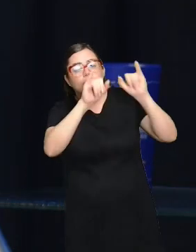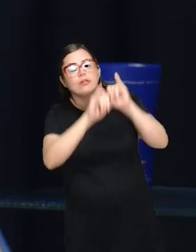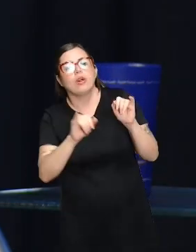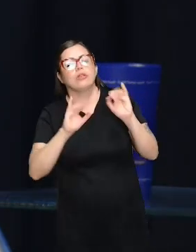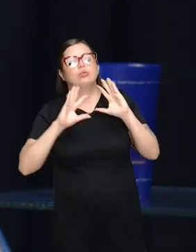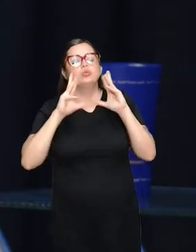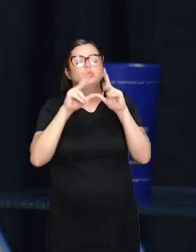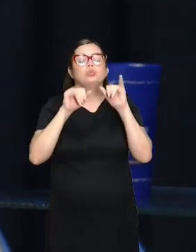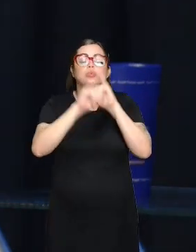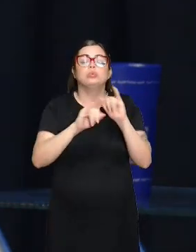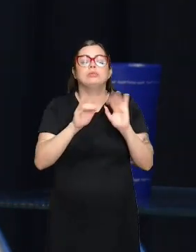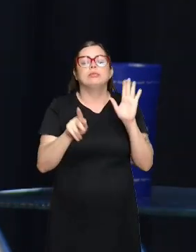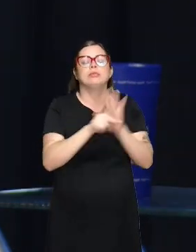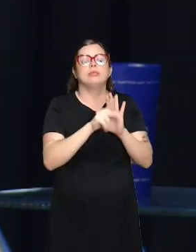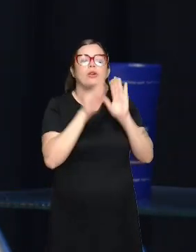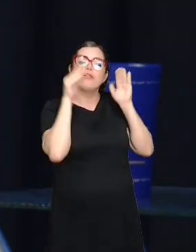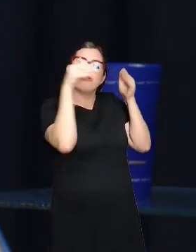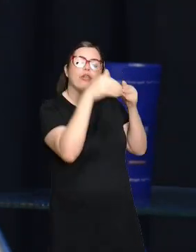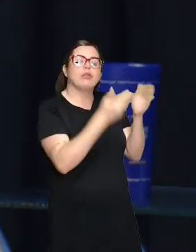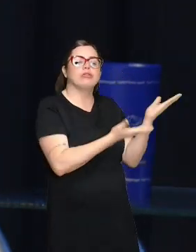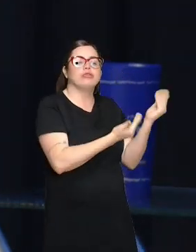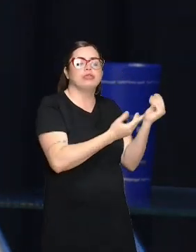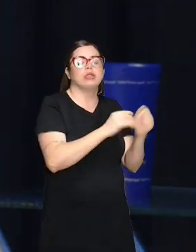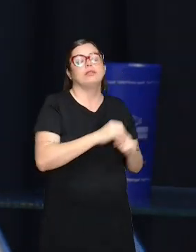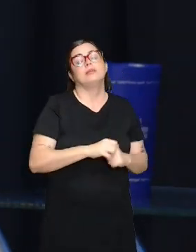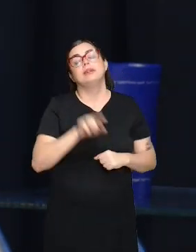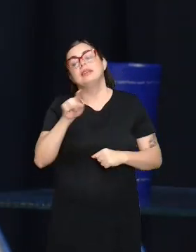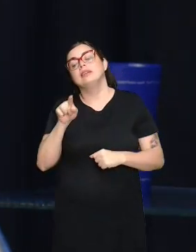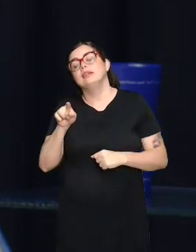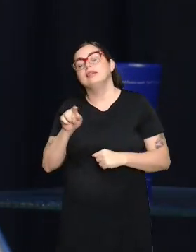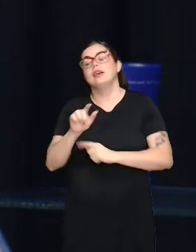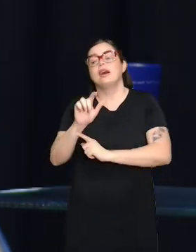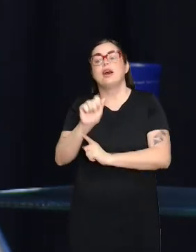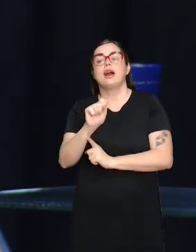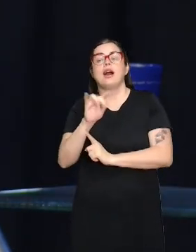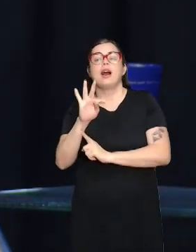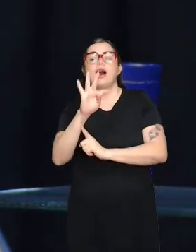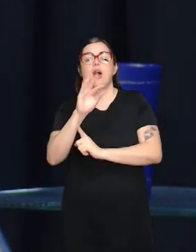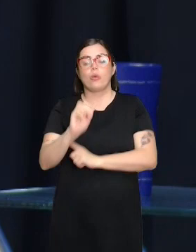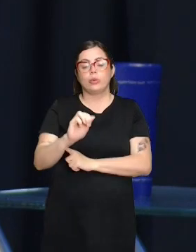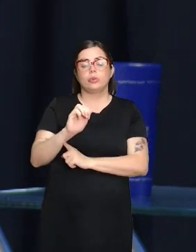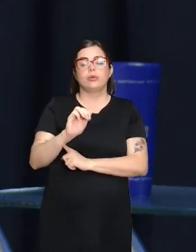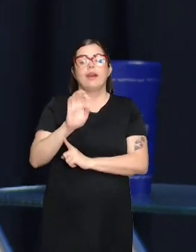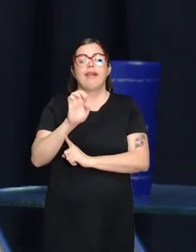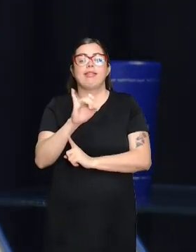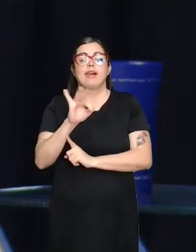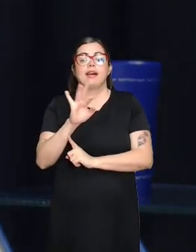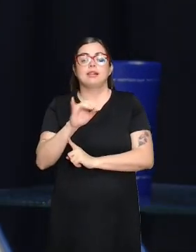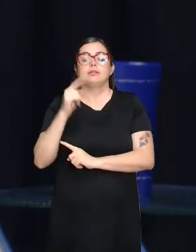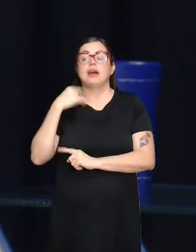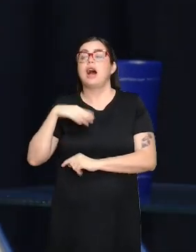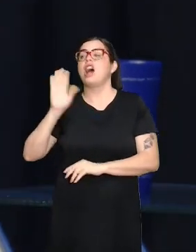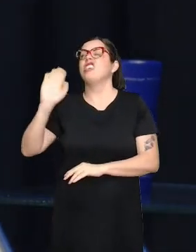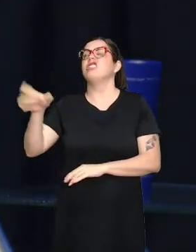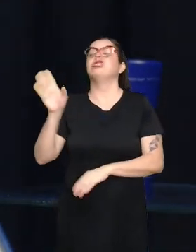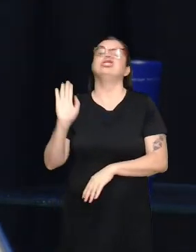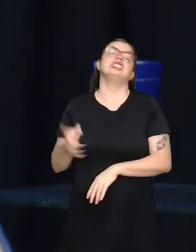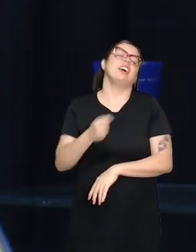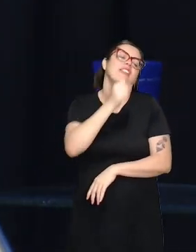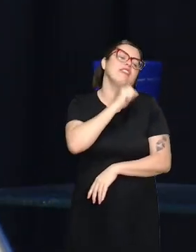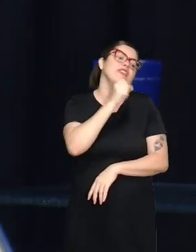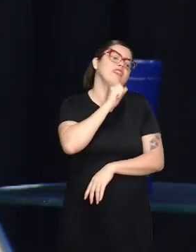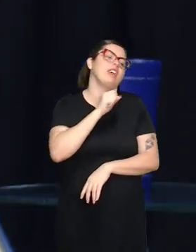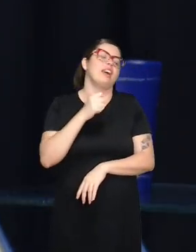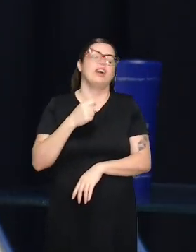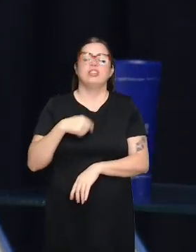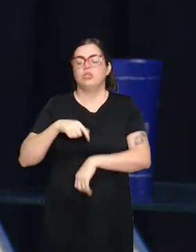E o autoetarismo é a gente achar que está muito velho para alguma coisa, ou às vezes até muito novo, né? Mas, não tenho mais idade para